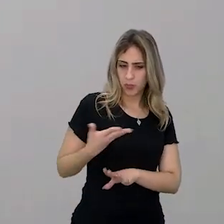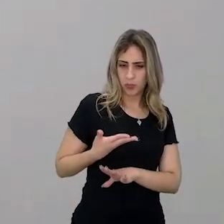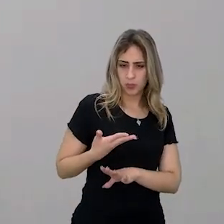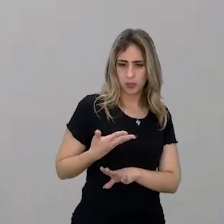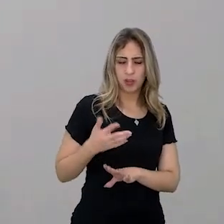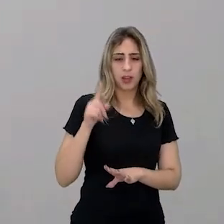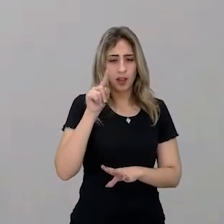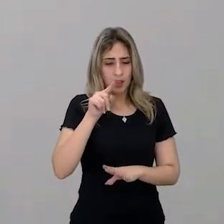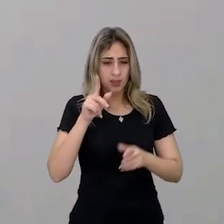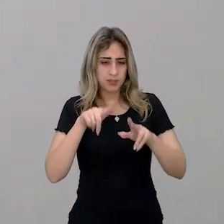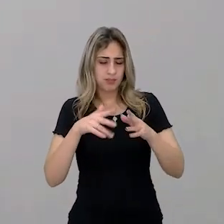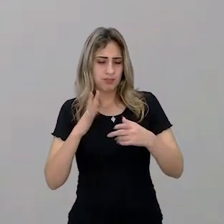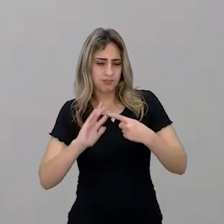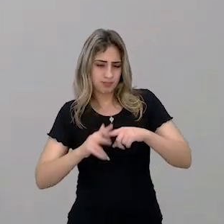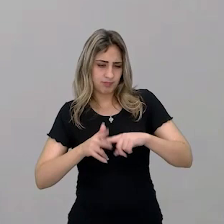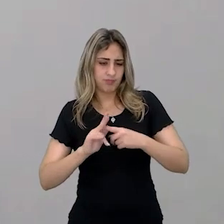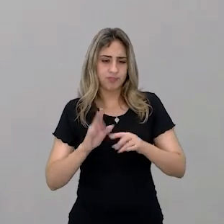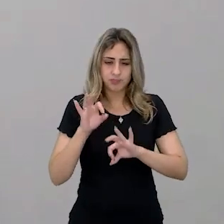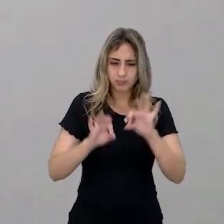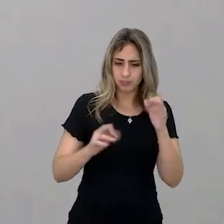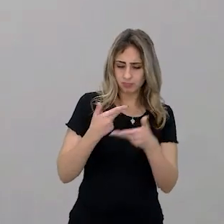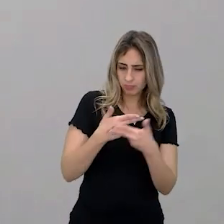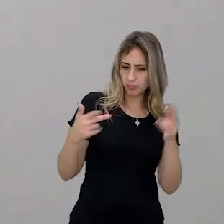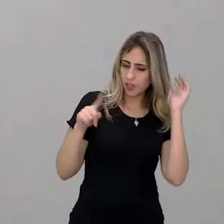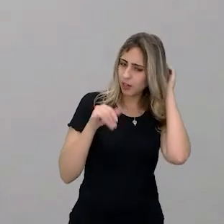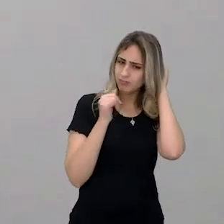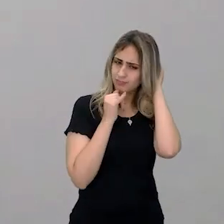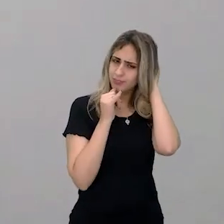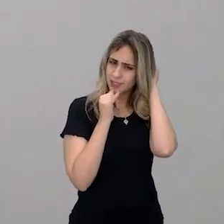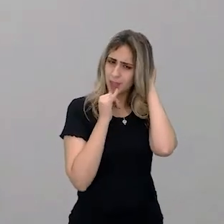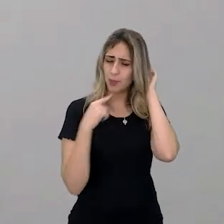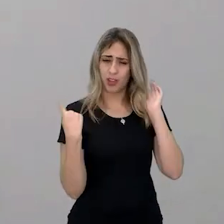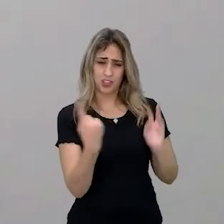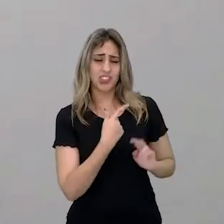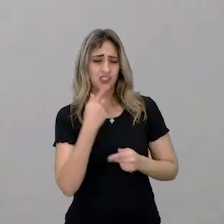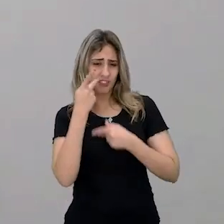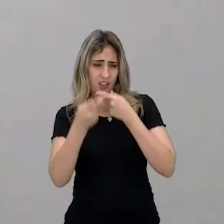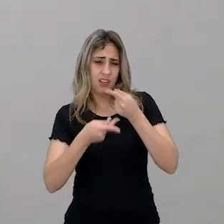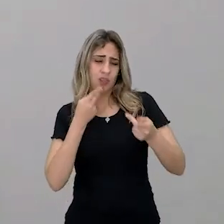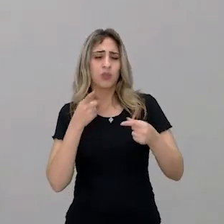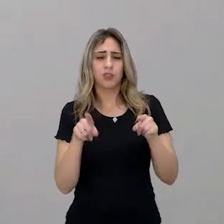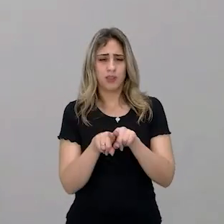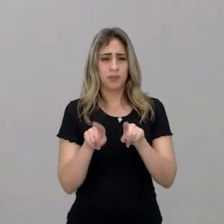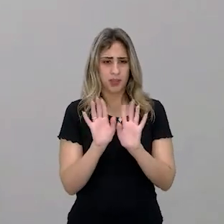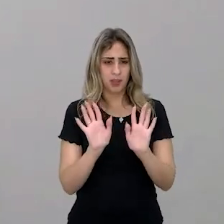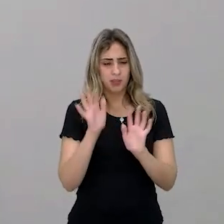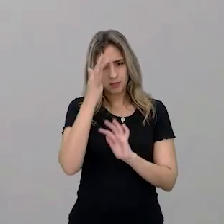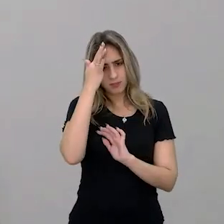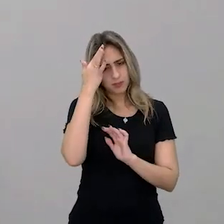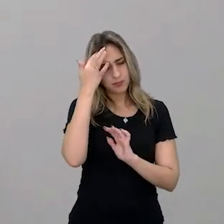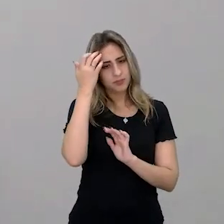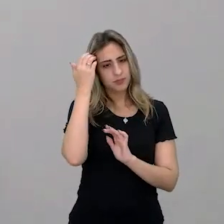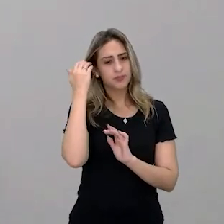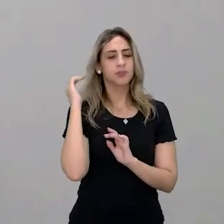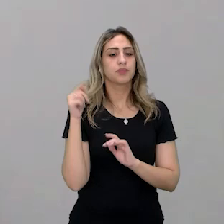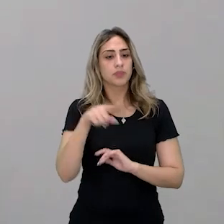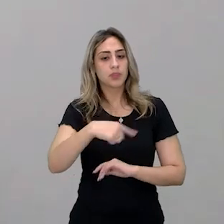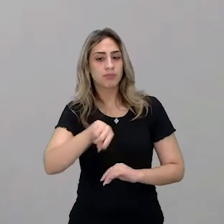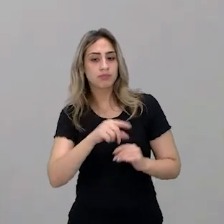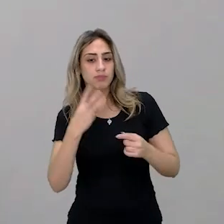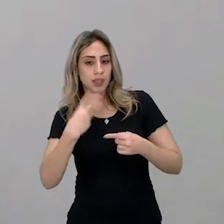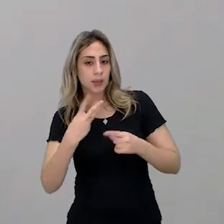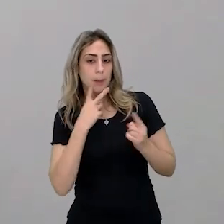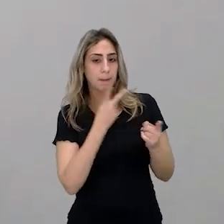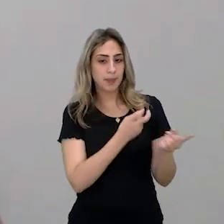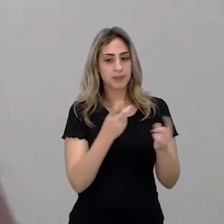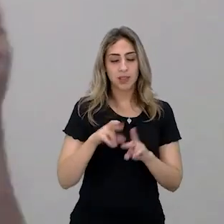Então, essas máquinas de reação em cadeia são exemplos disso que a gente está falando também, tá? E aí percebam que